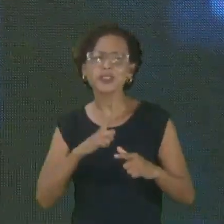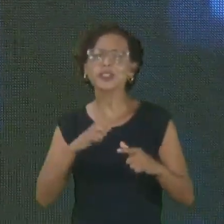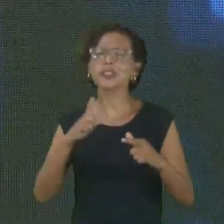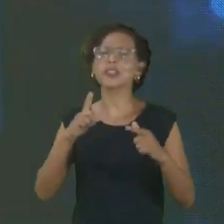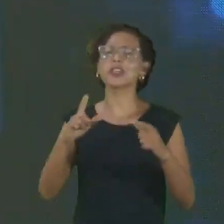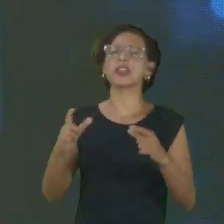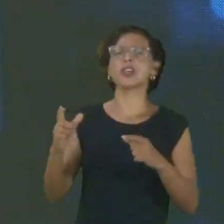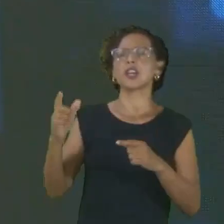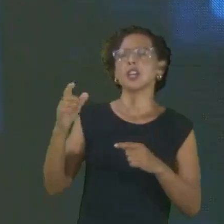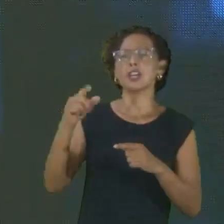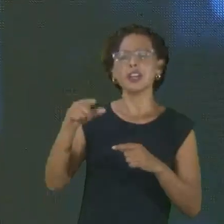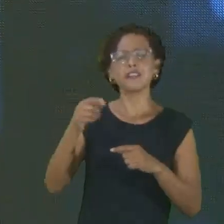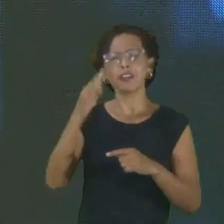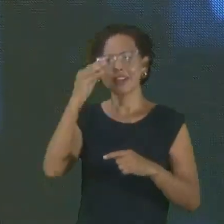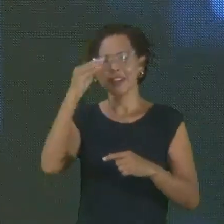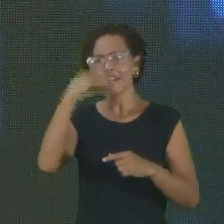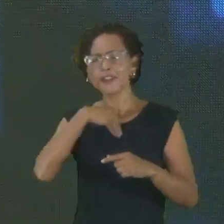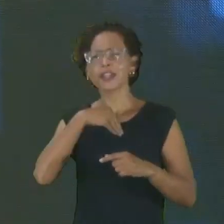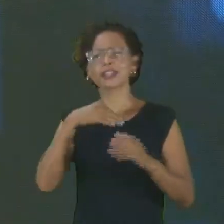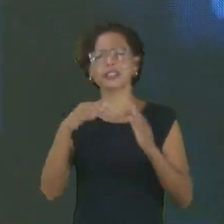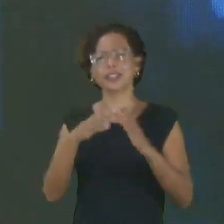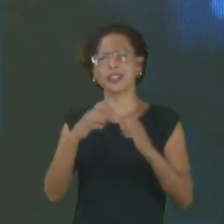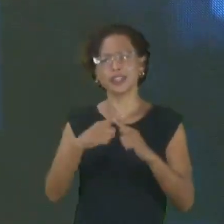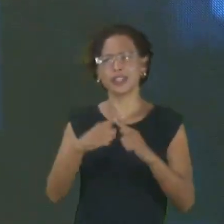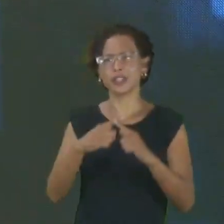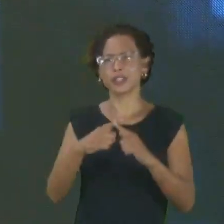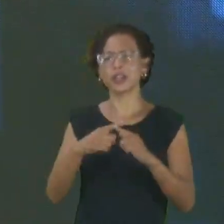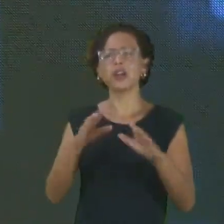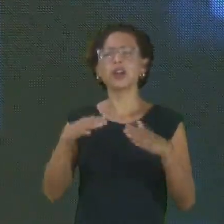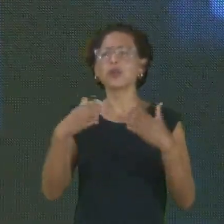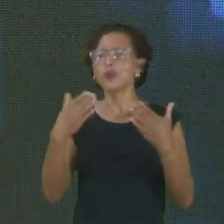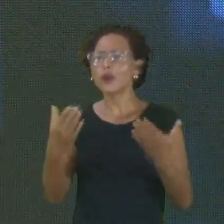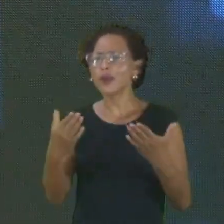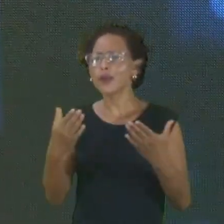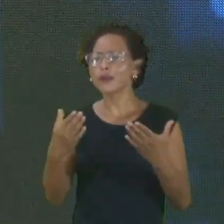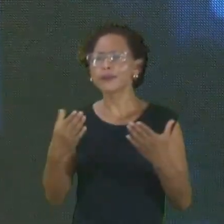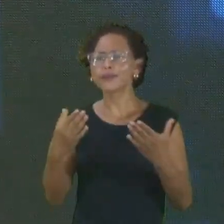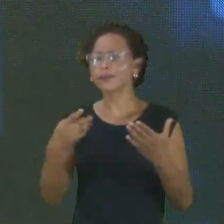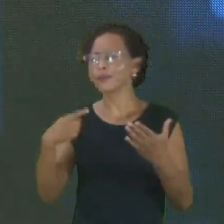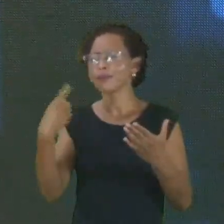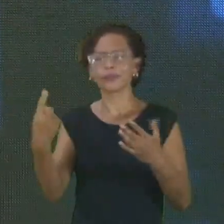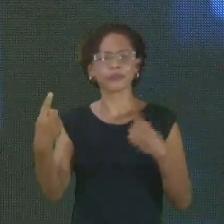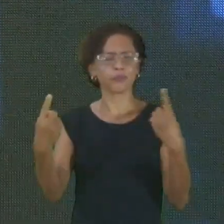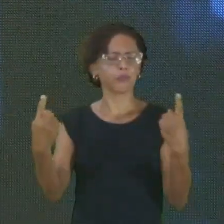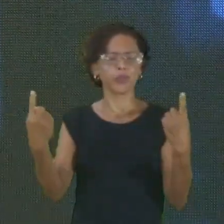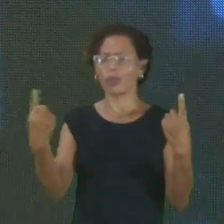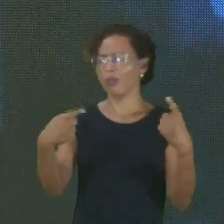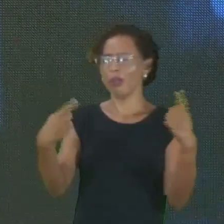grande estratégia do nosso inimigo, do nosso adversário? É colocar um contra o outro.